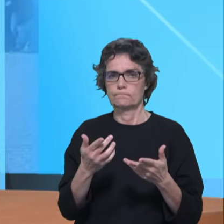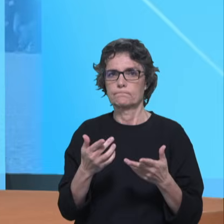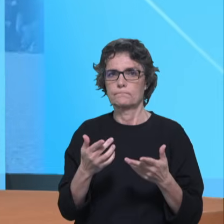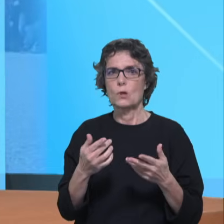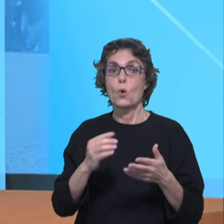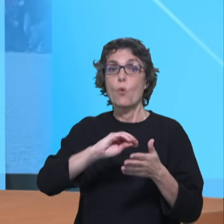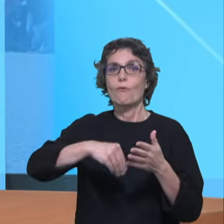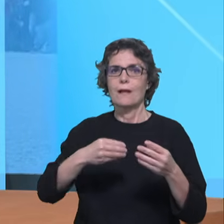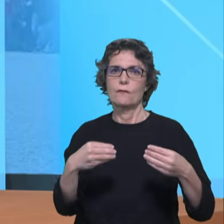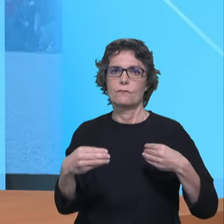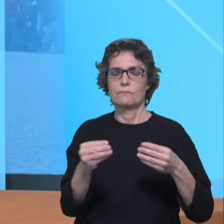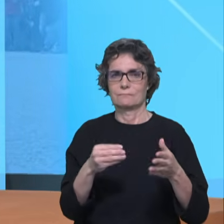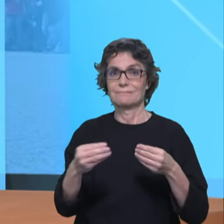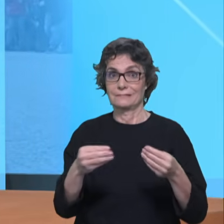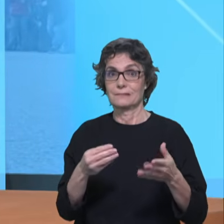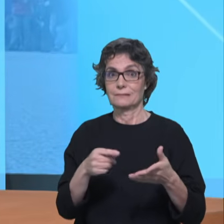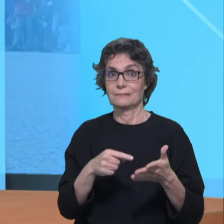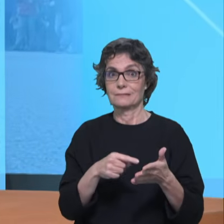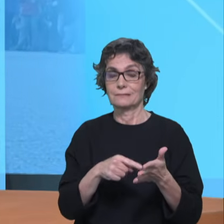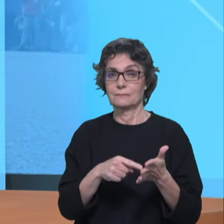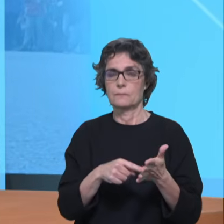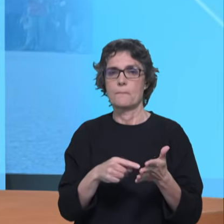dos contratos, não é? Uma facilidade